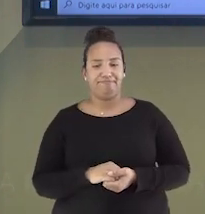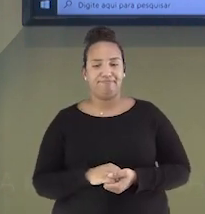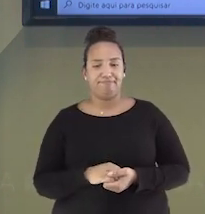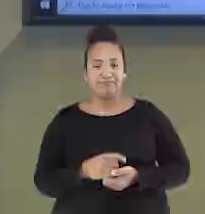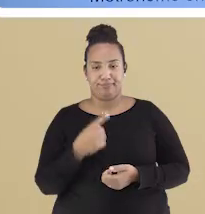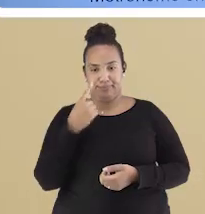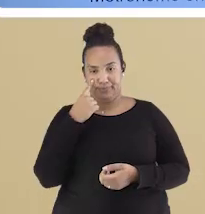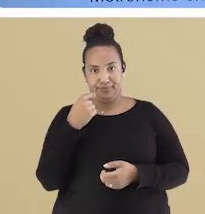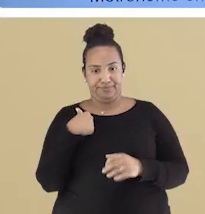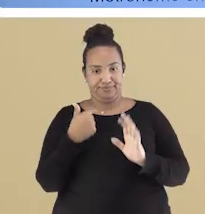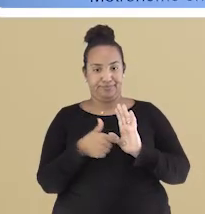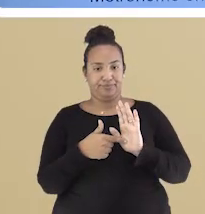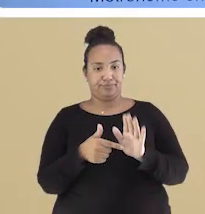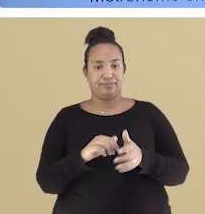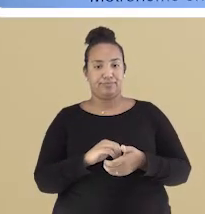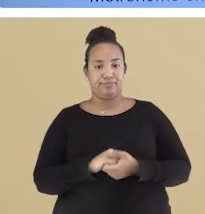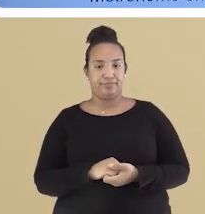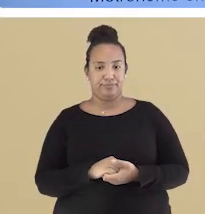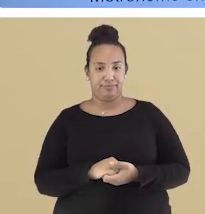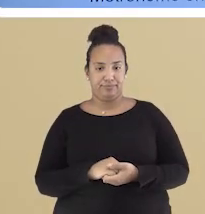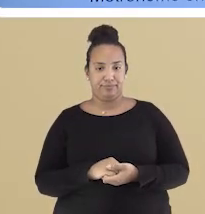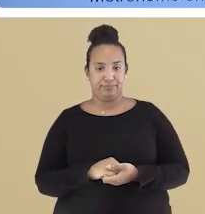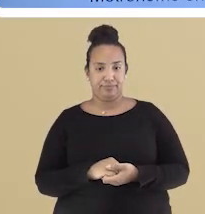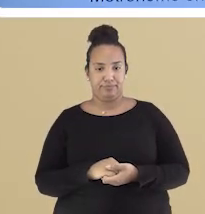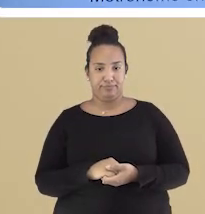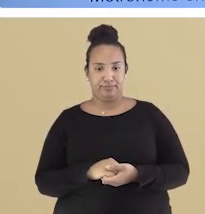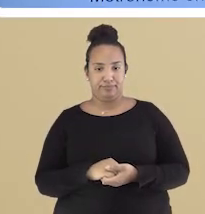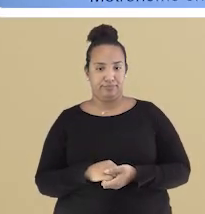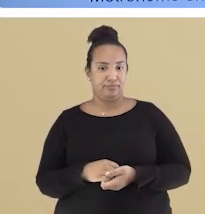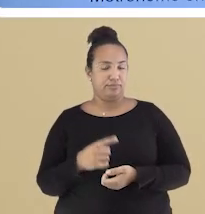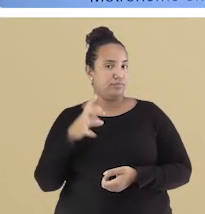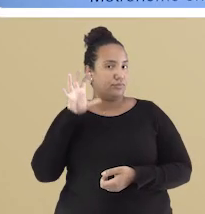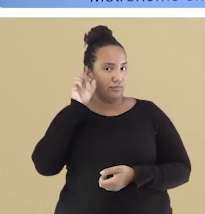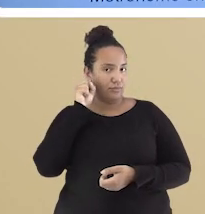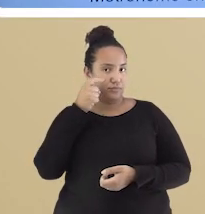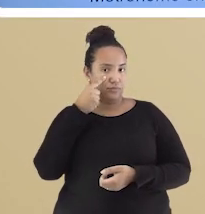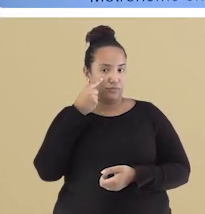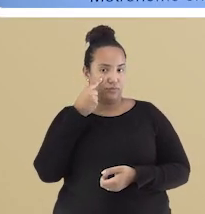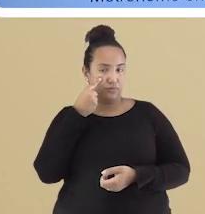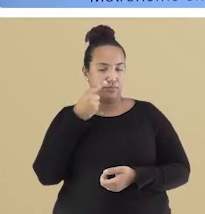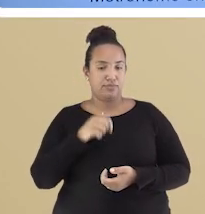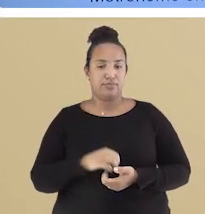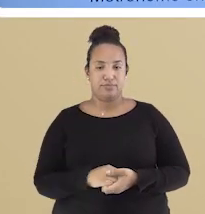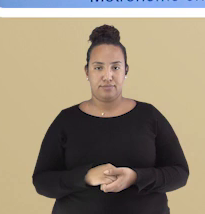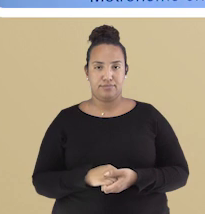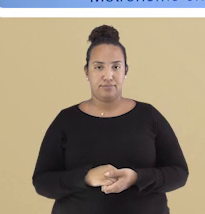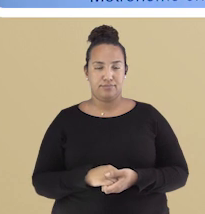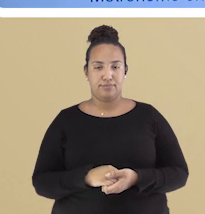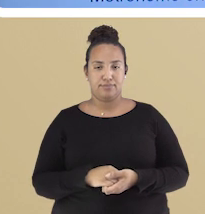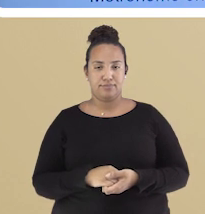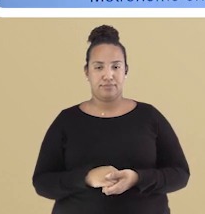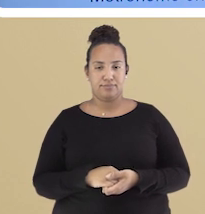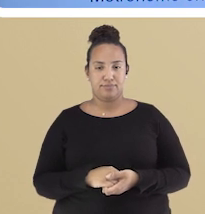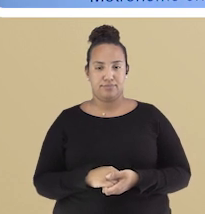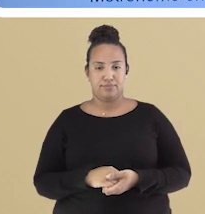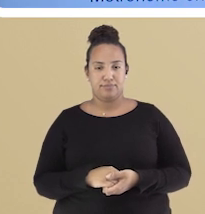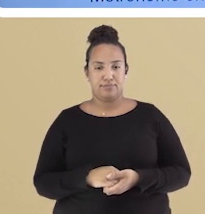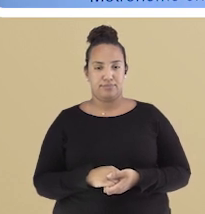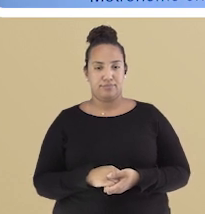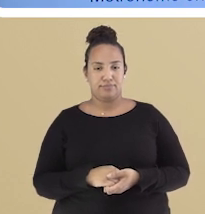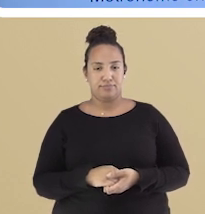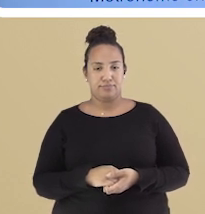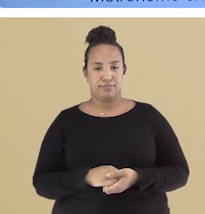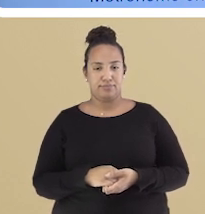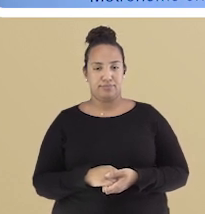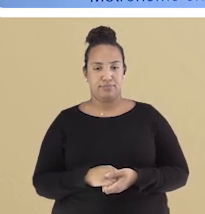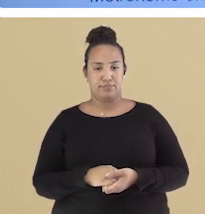conhecido olha aqui ó vou mostrar para vocês tá ouvindo mas só que eu quero que vocês